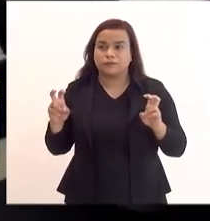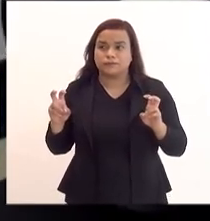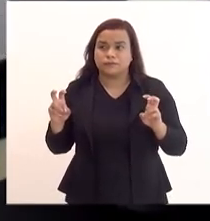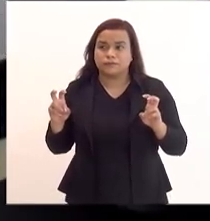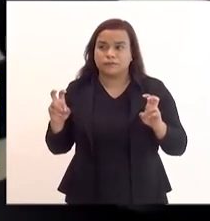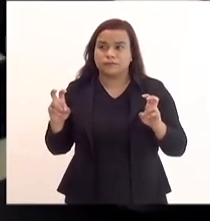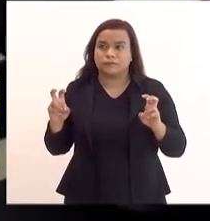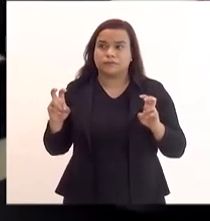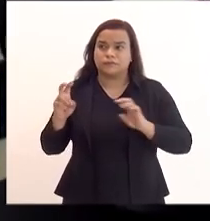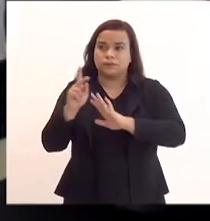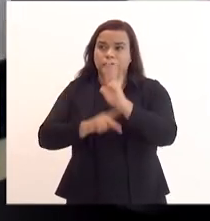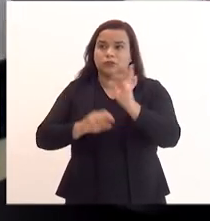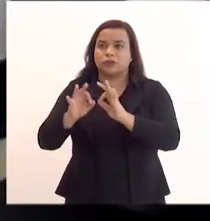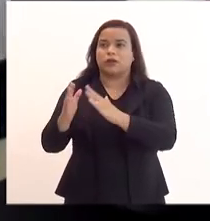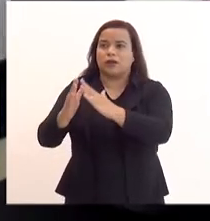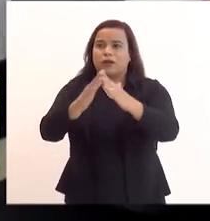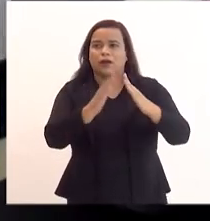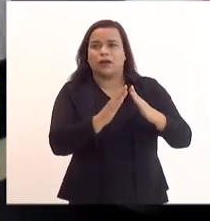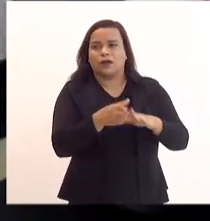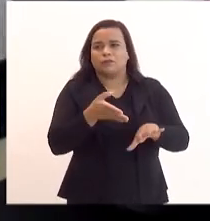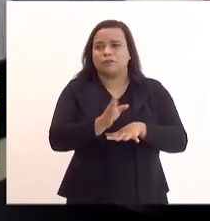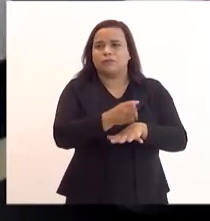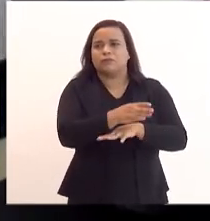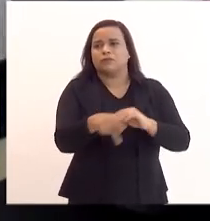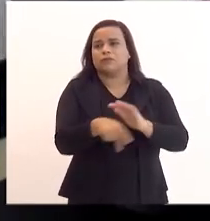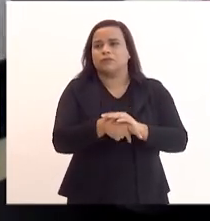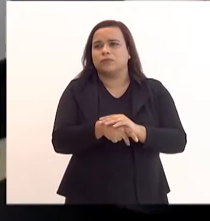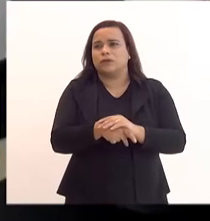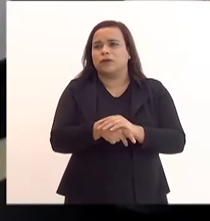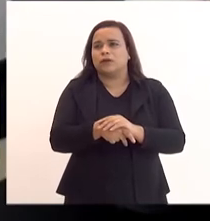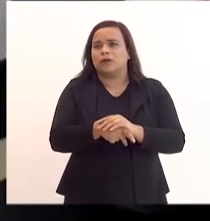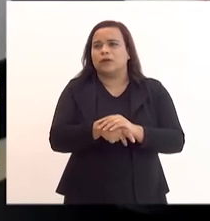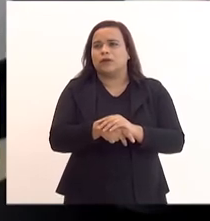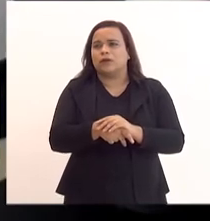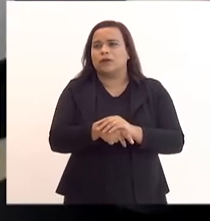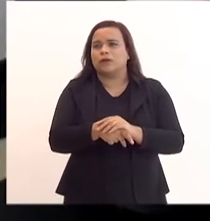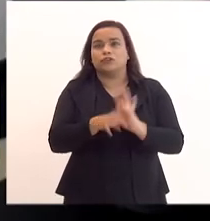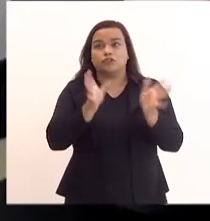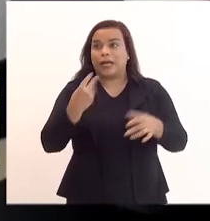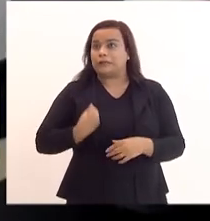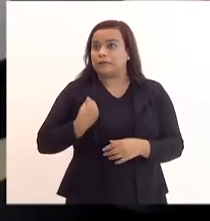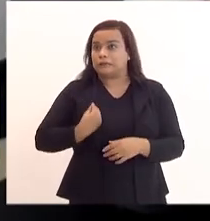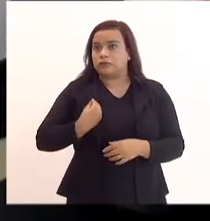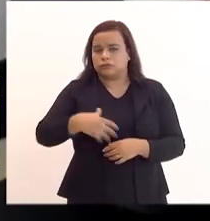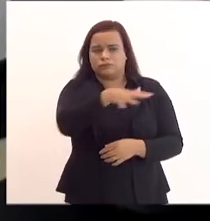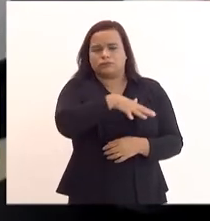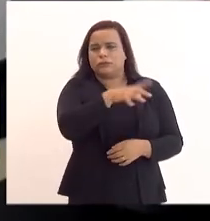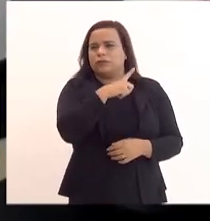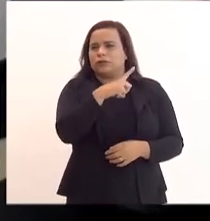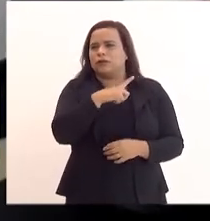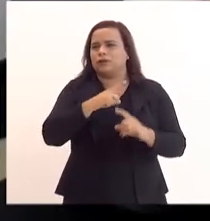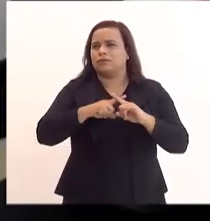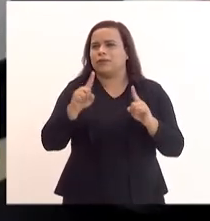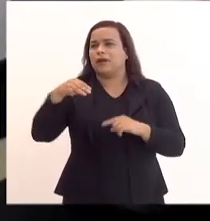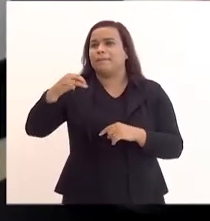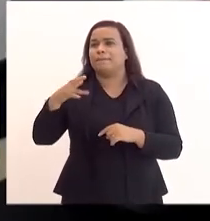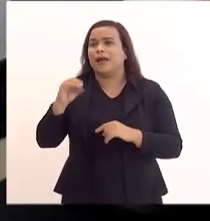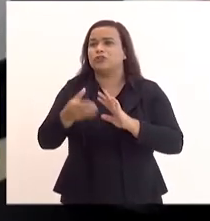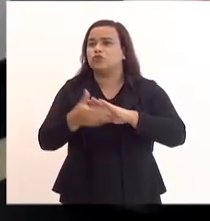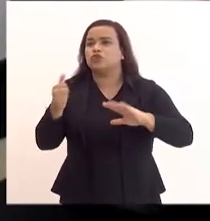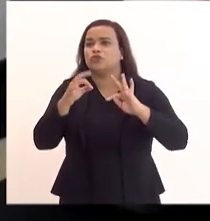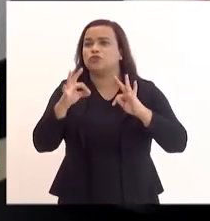é sobre projetos habitacionais na modalidade autogestionária, que é algo que já existe. Né? E o Márcio Gualberto tirou tudo que